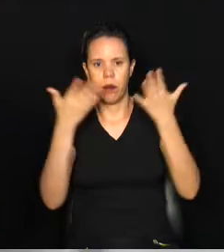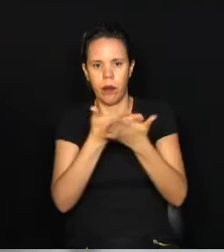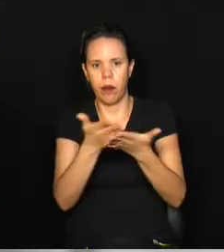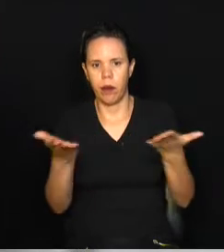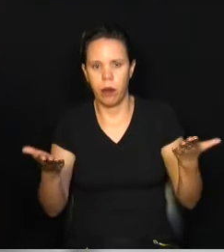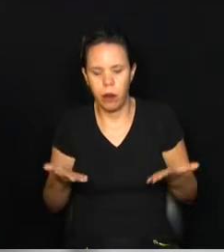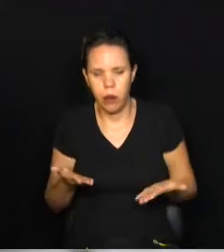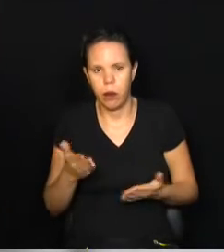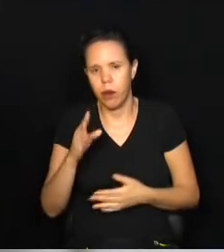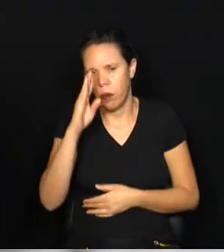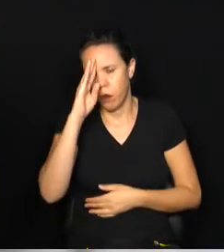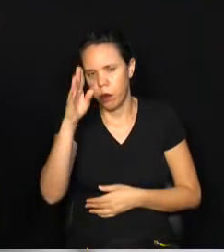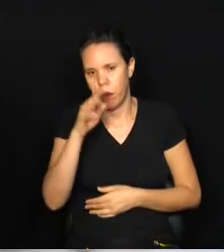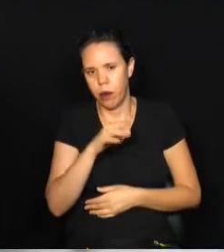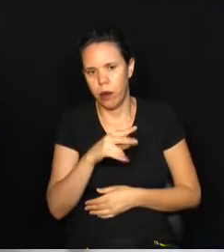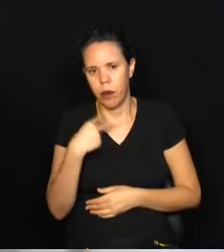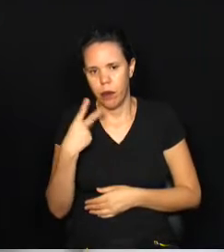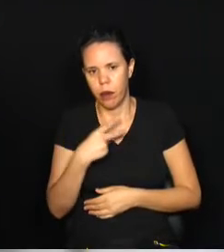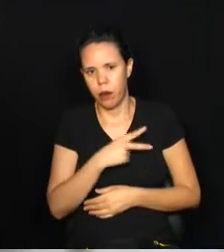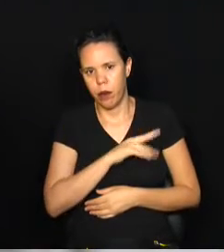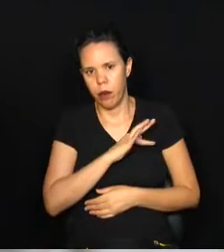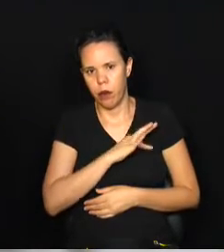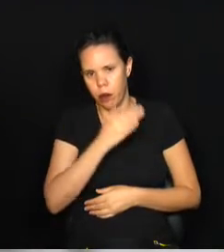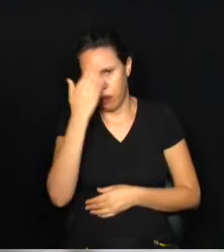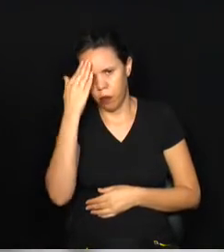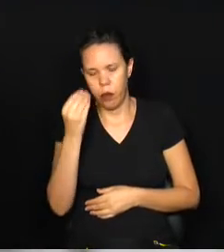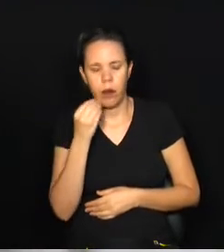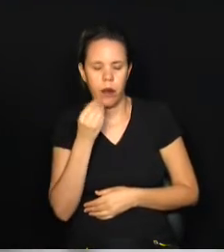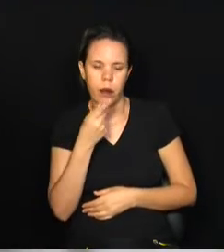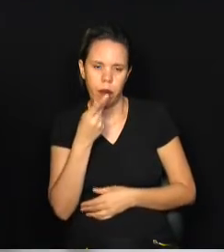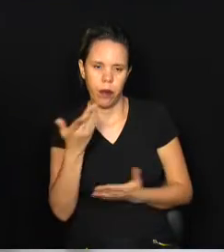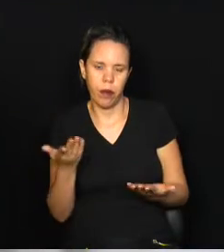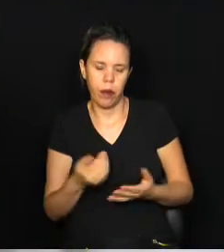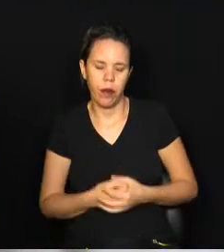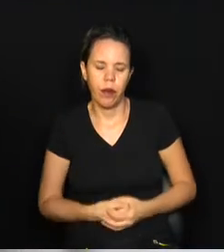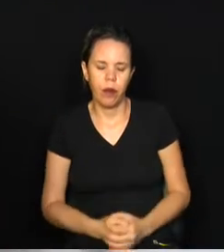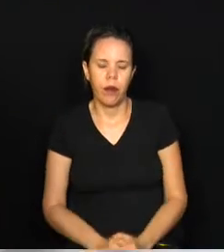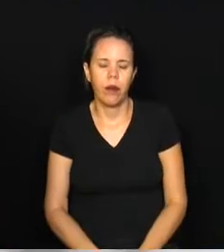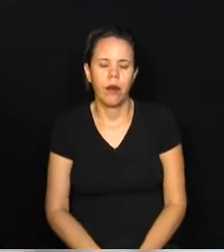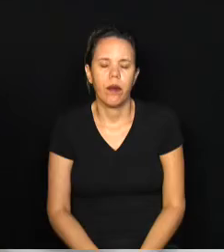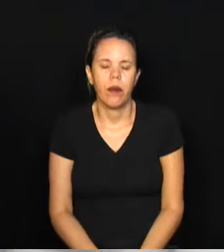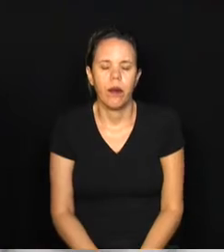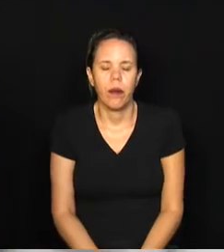senhor principalmente, e eu agradeço a oportunidade de poder colaborar.